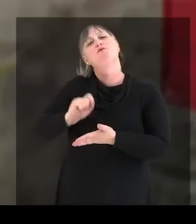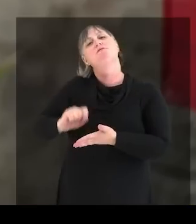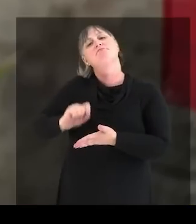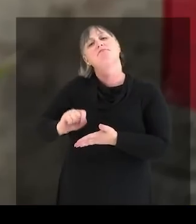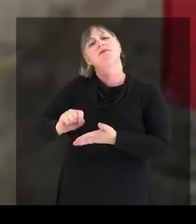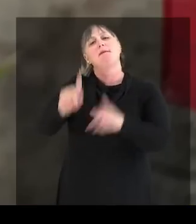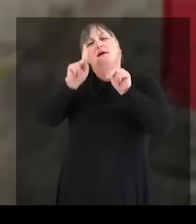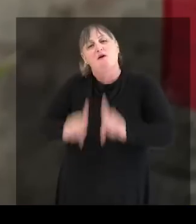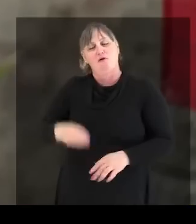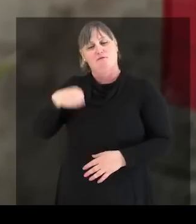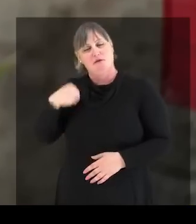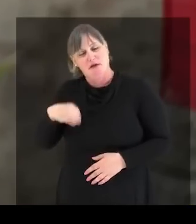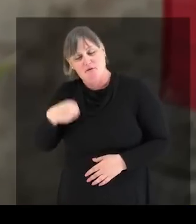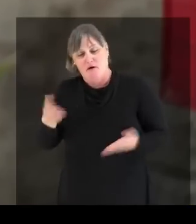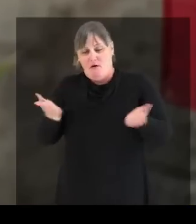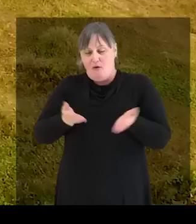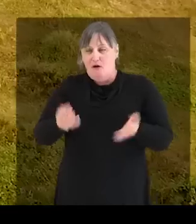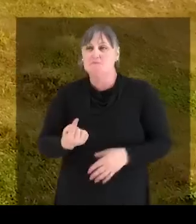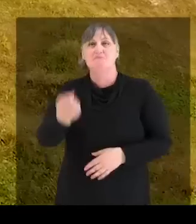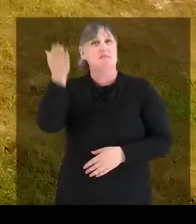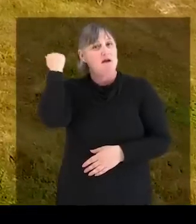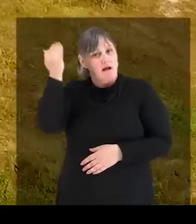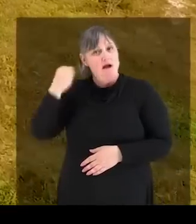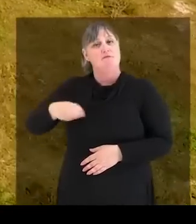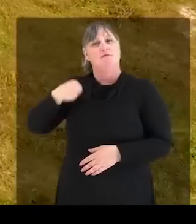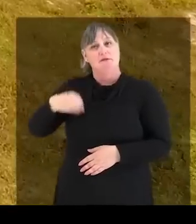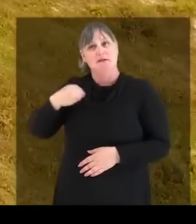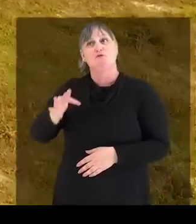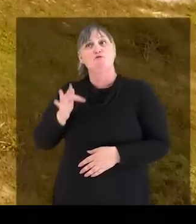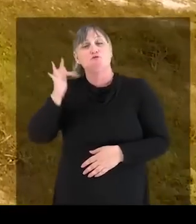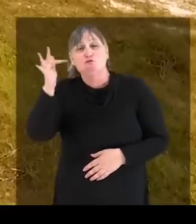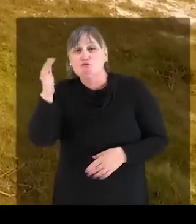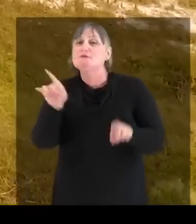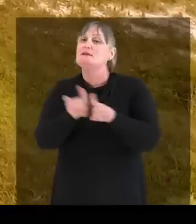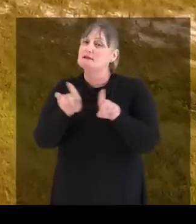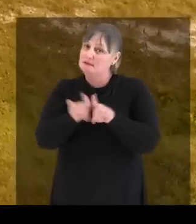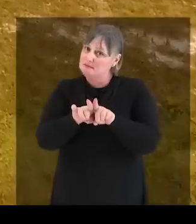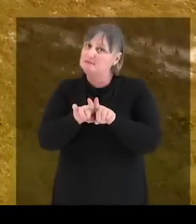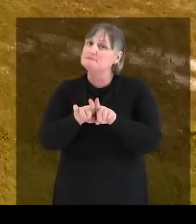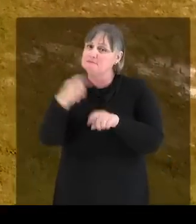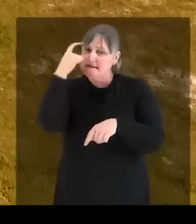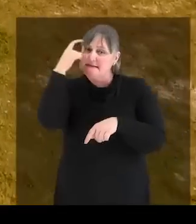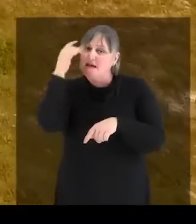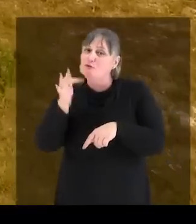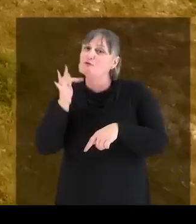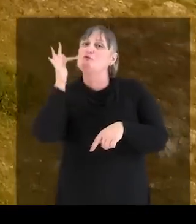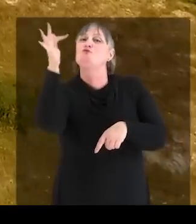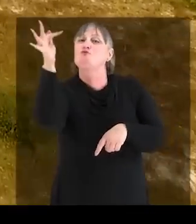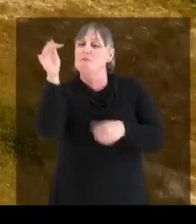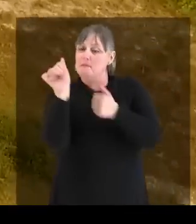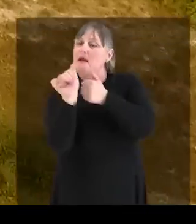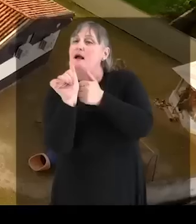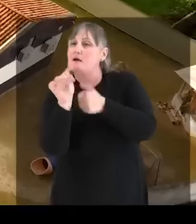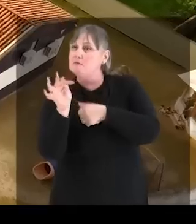que viveram, que vivem e que viverão, se pensarmos assim, numa questão de futuro. Pode